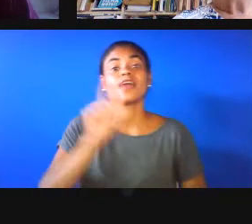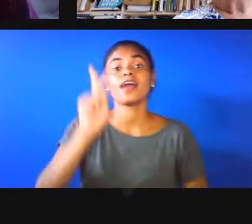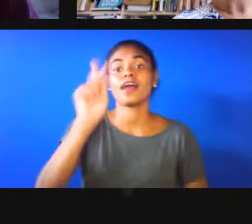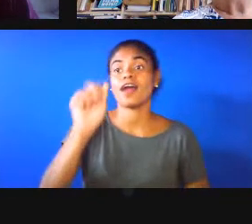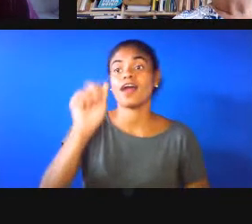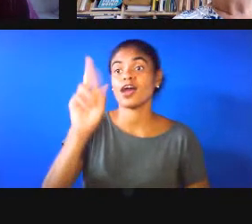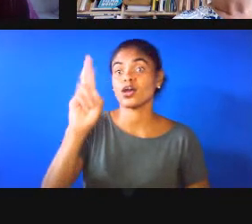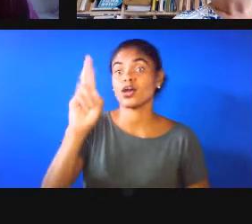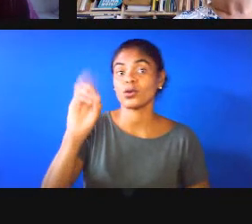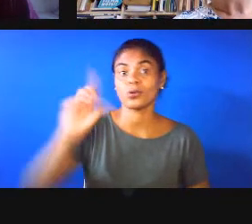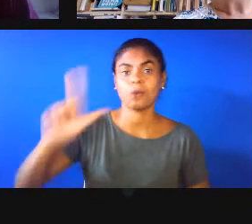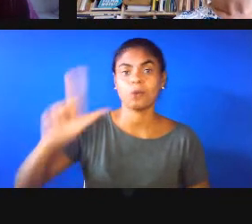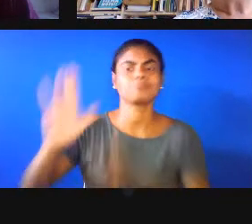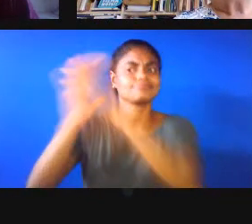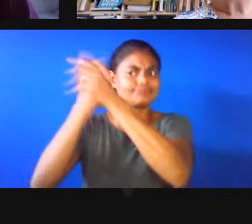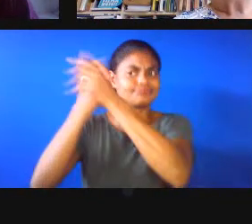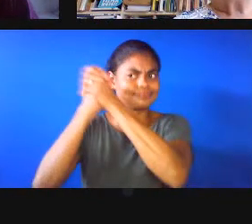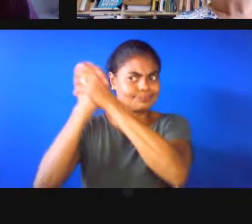professora.